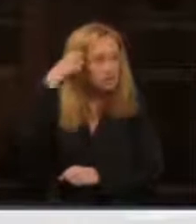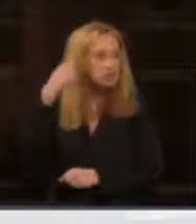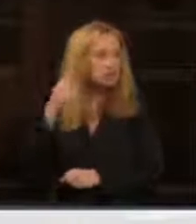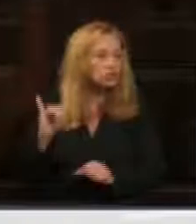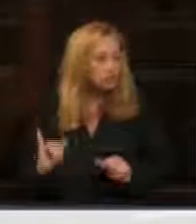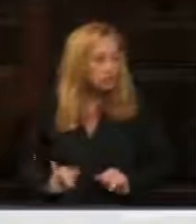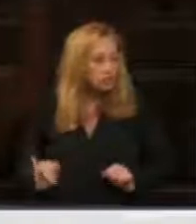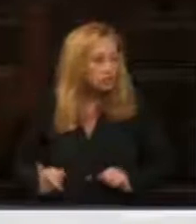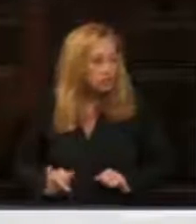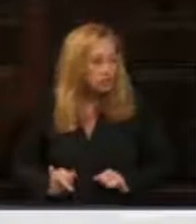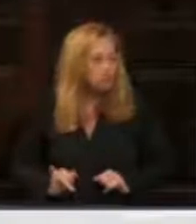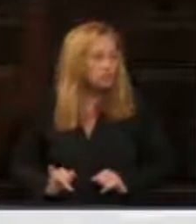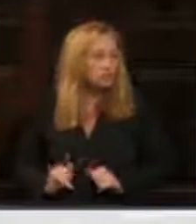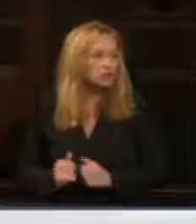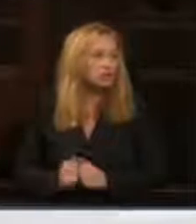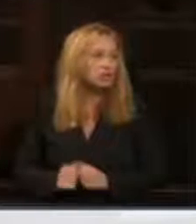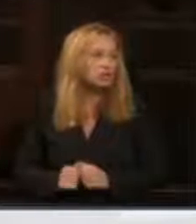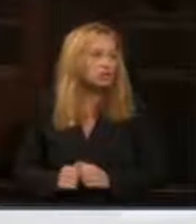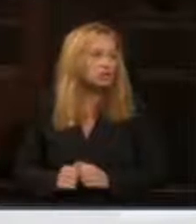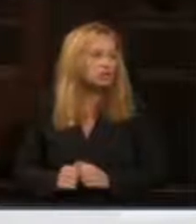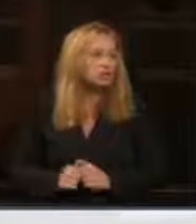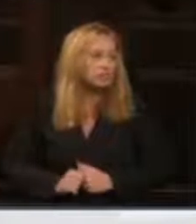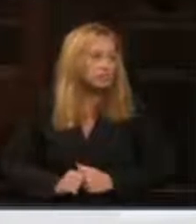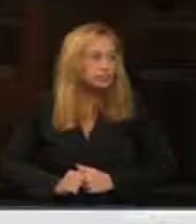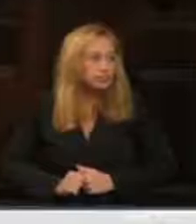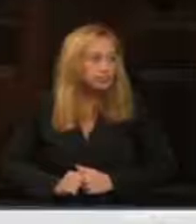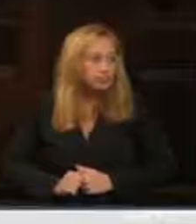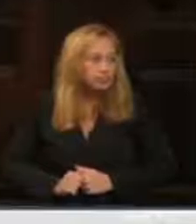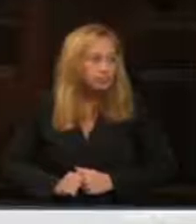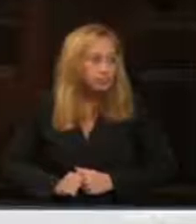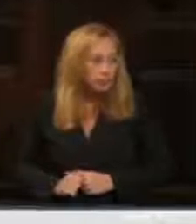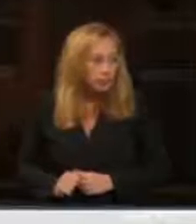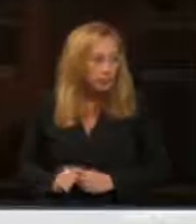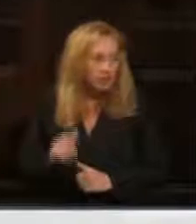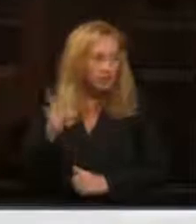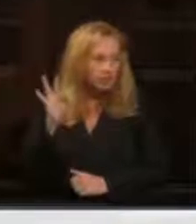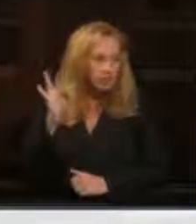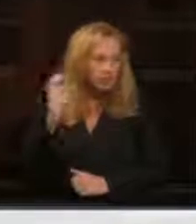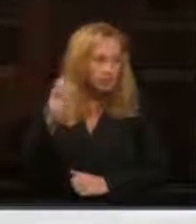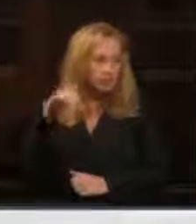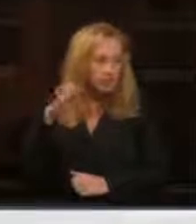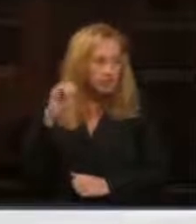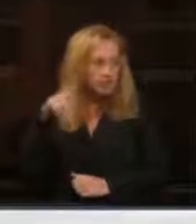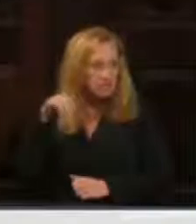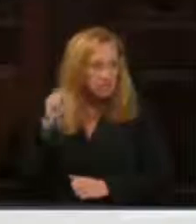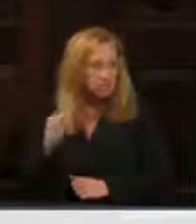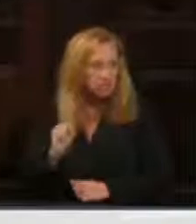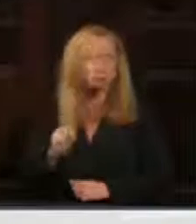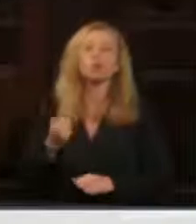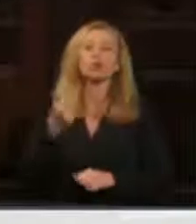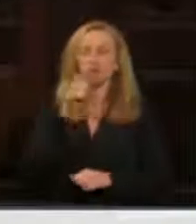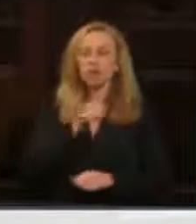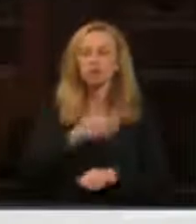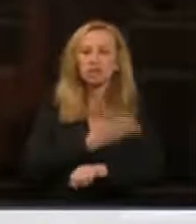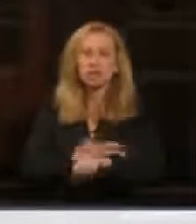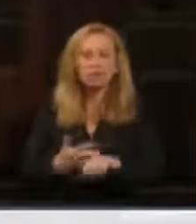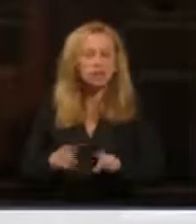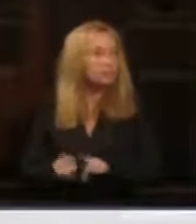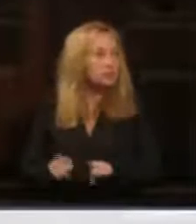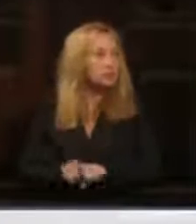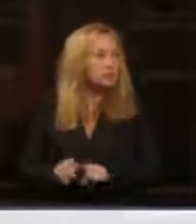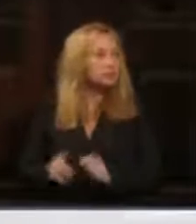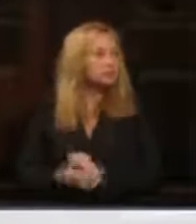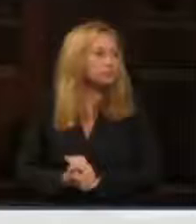8% o número de mulheres brancas que foram vítimas de feminicídio. Não é à toa também, porque a gente tem 2 gatilhos